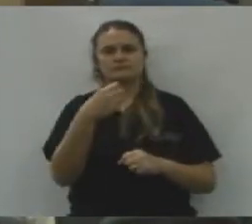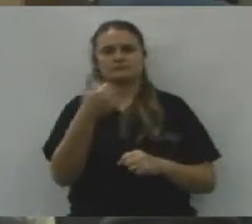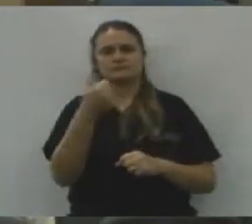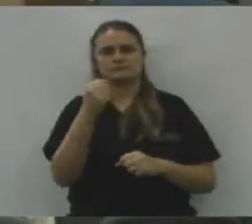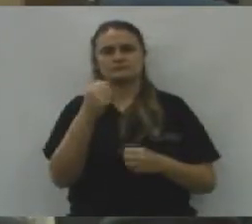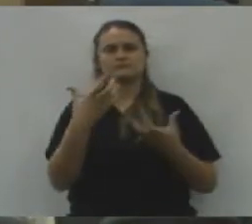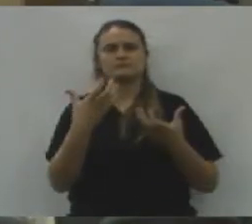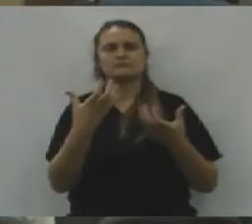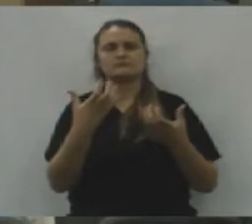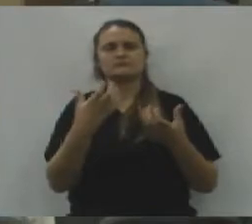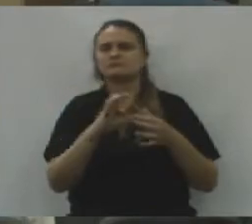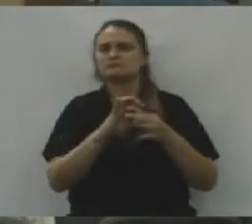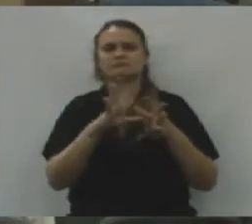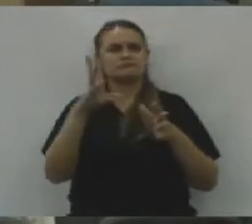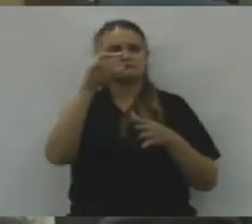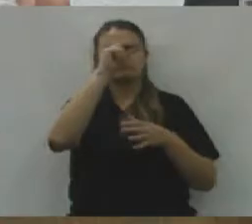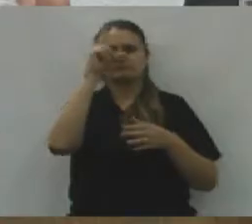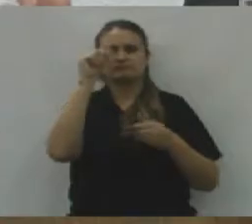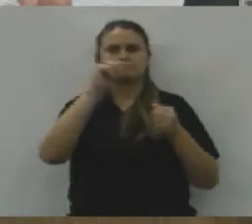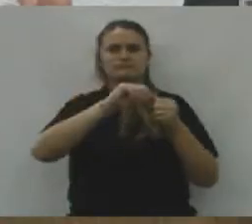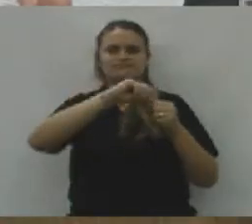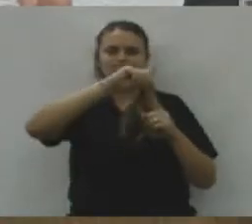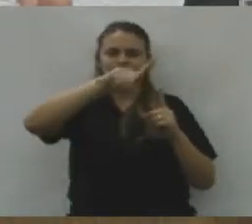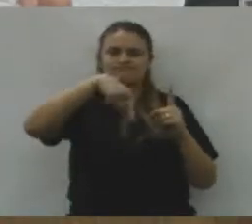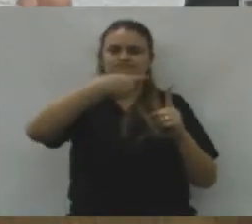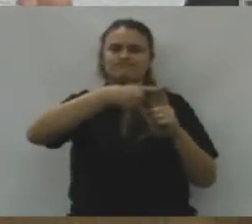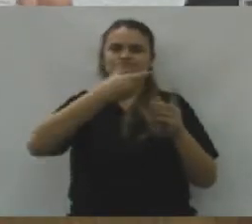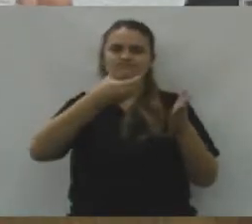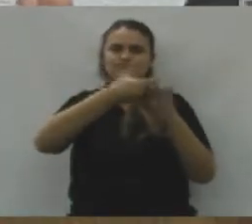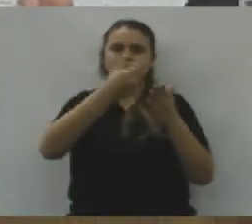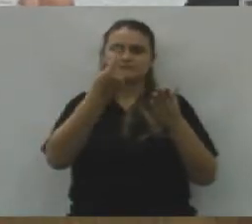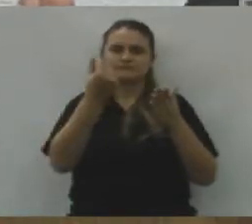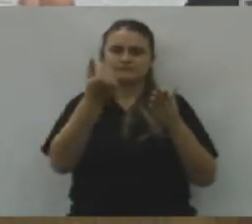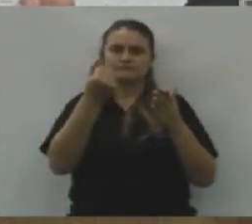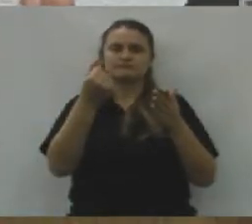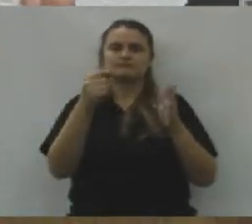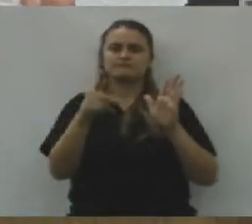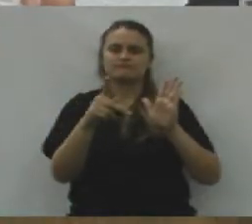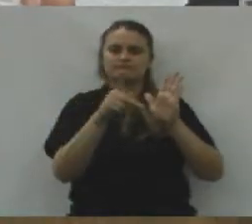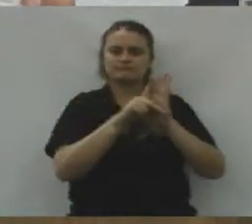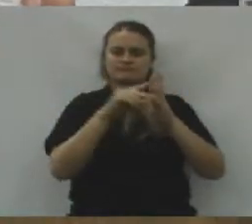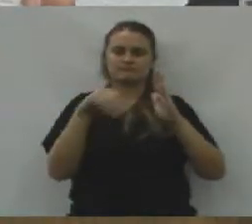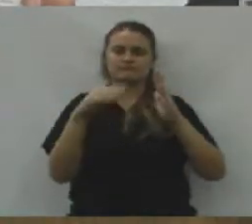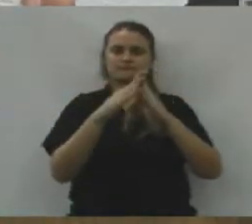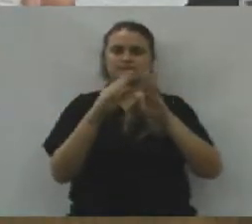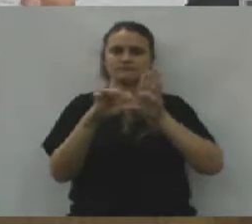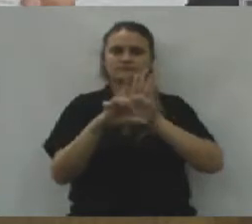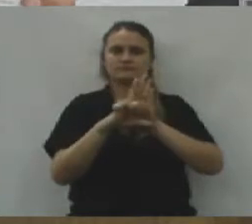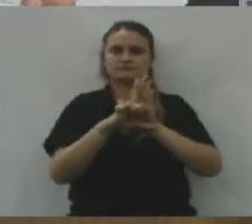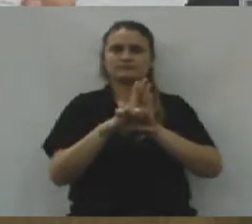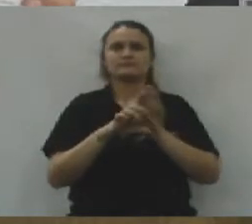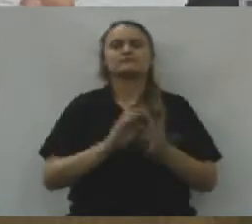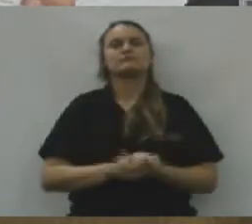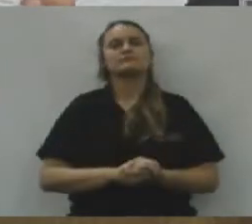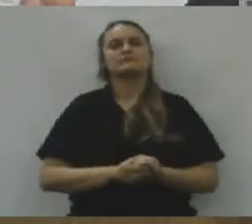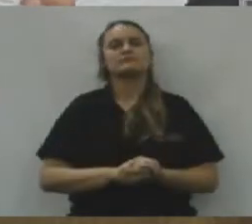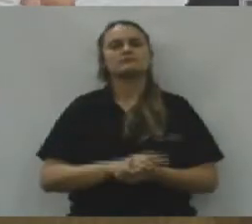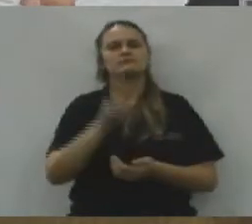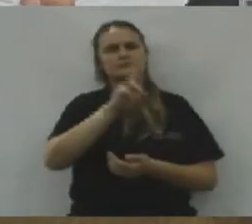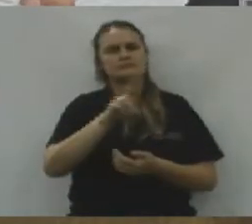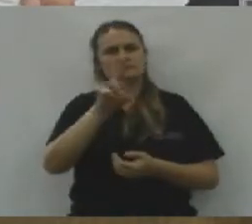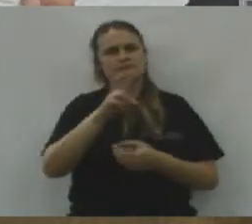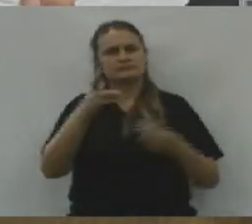Executivo Municipal a efetuar a abertura de crédito adicional especial no orçamento próprio da Câmara Municipal de Nova Vitória para o